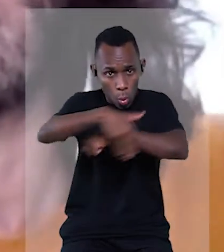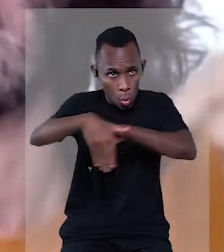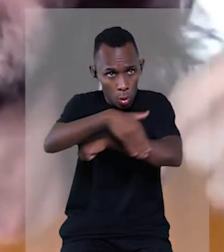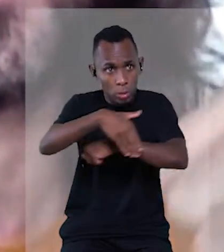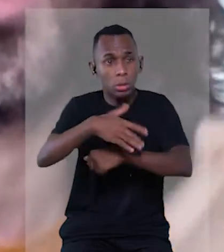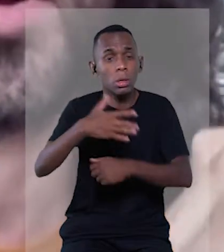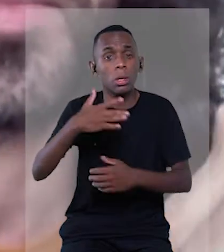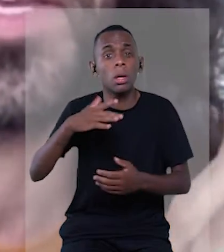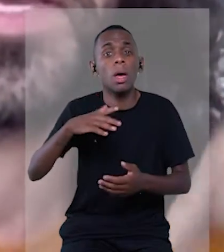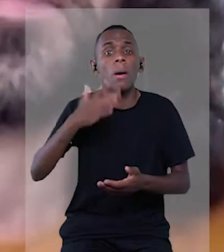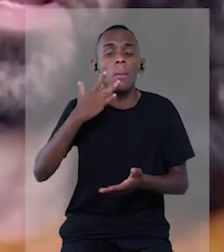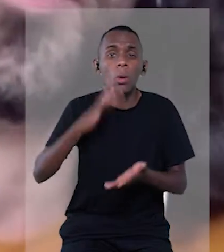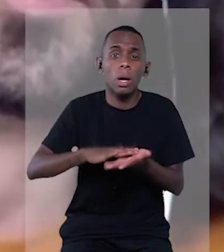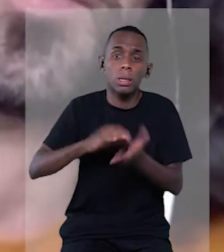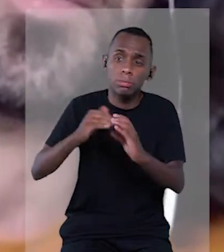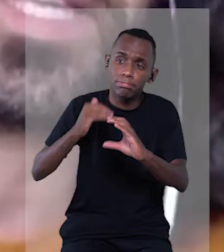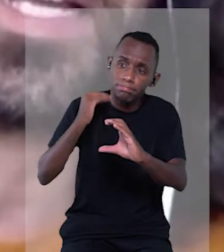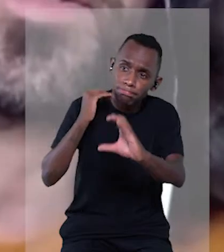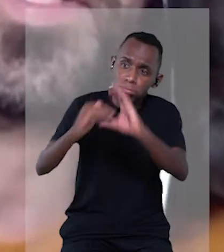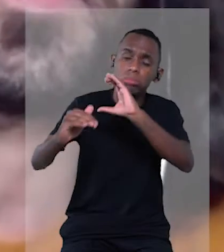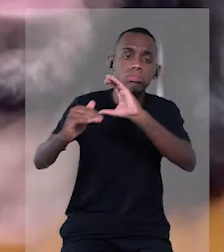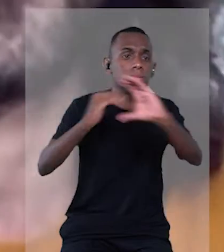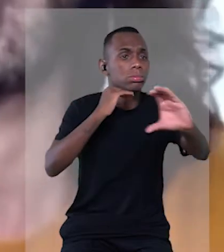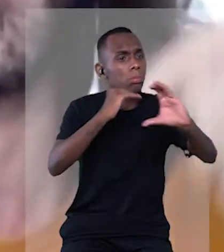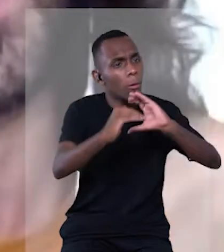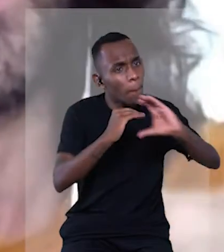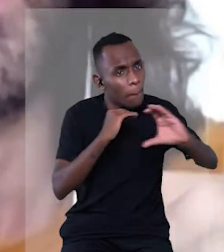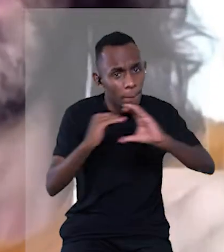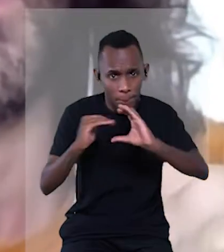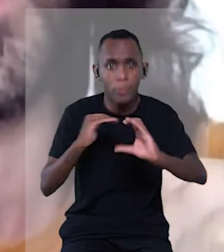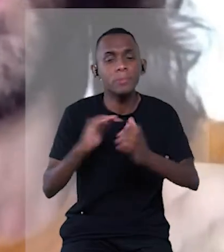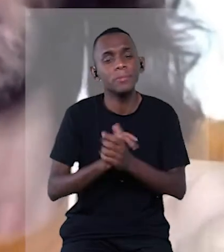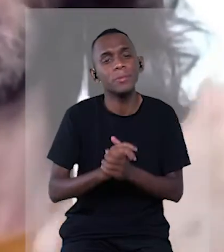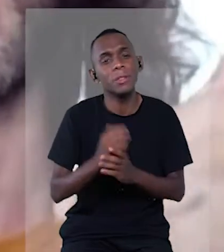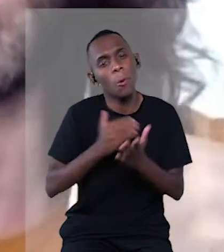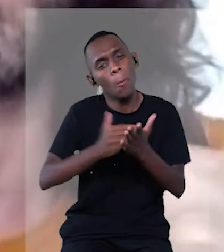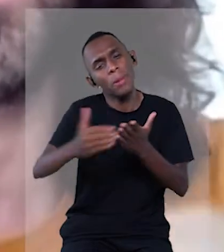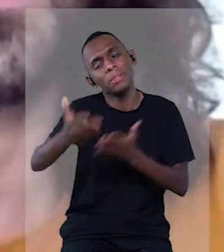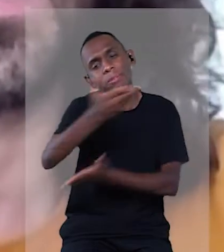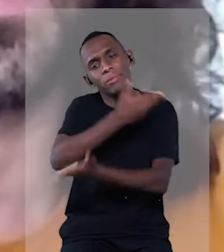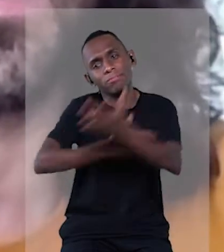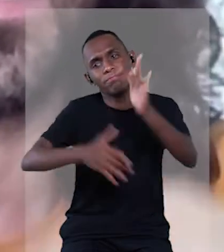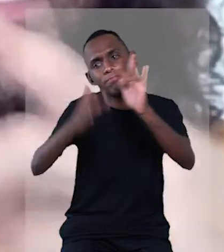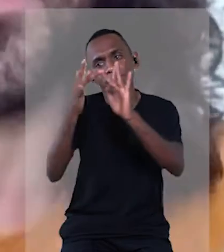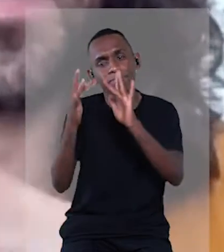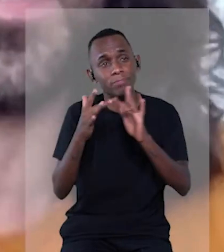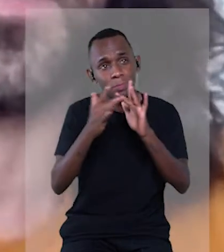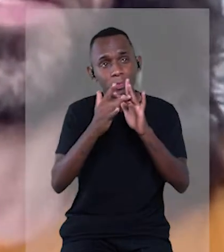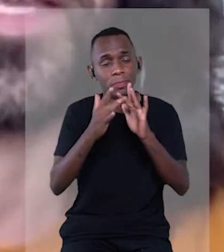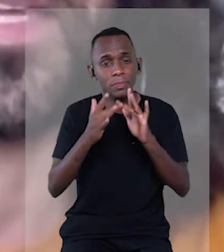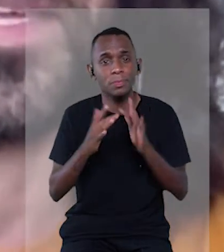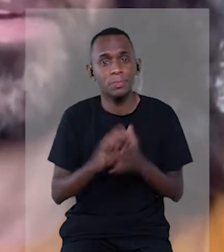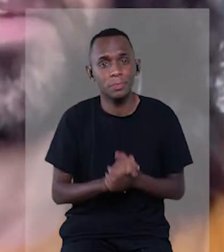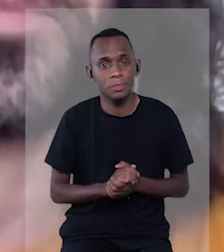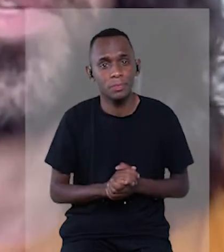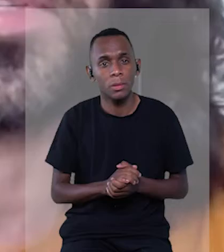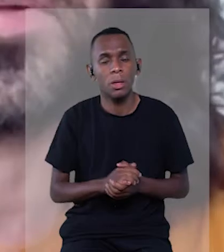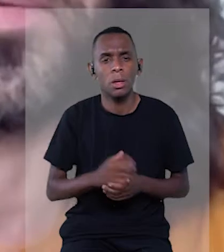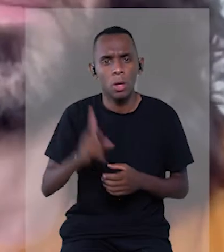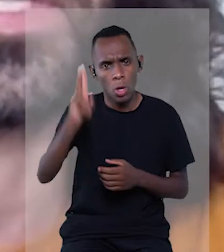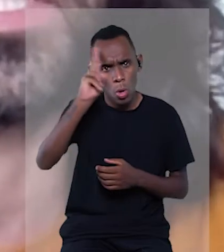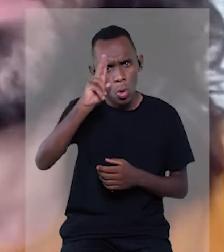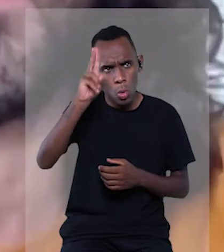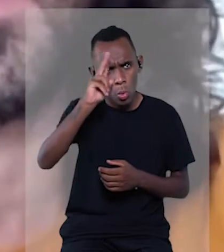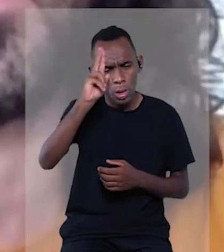eles mandavam o nosso nome para outros contatos e mandavam outros contatos para a gente. Então, assim, eu lembro